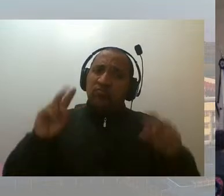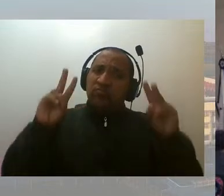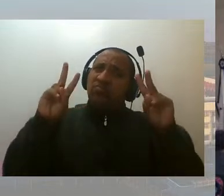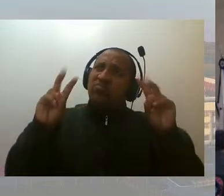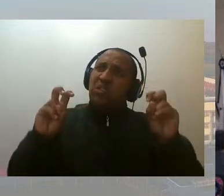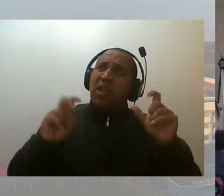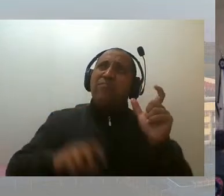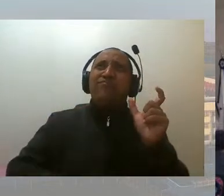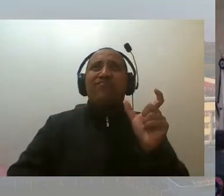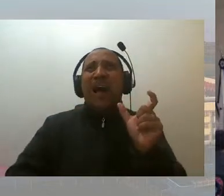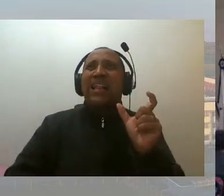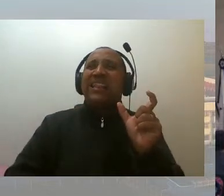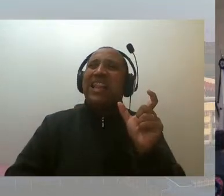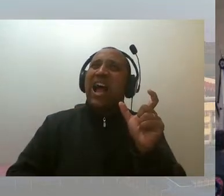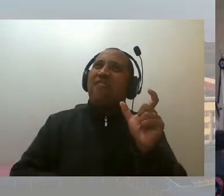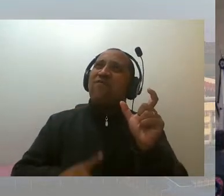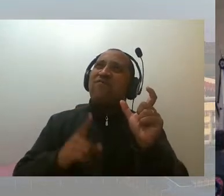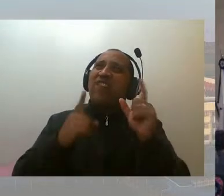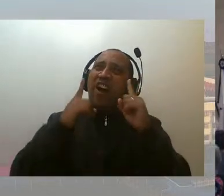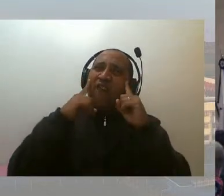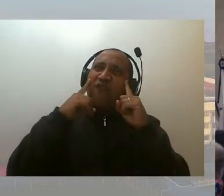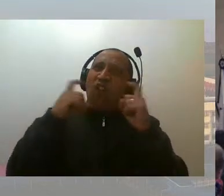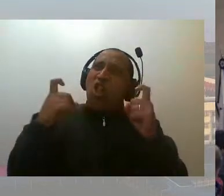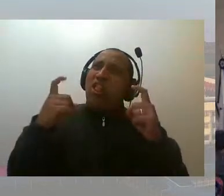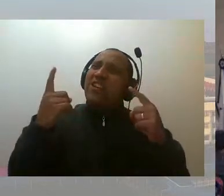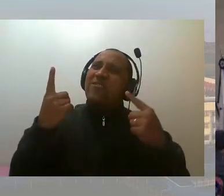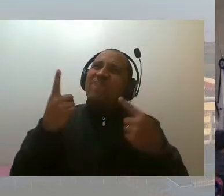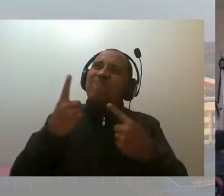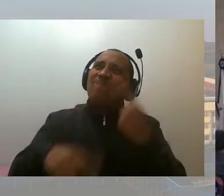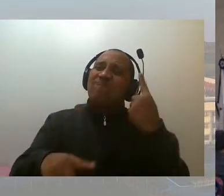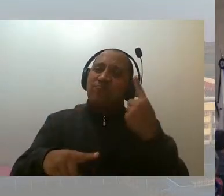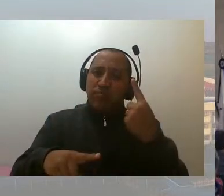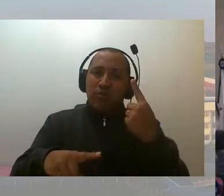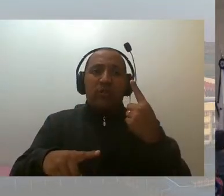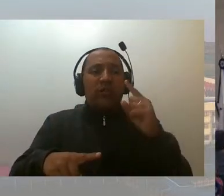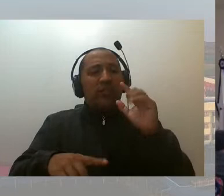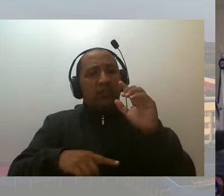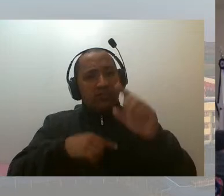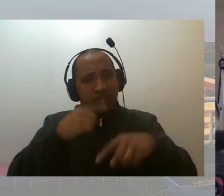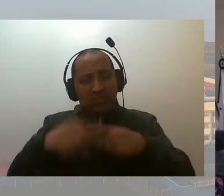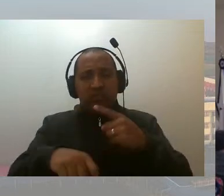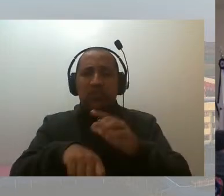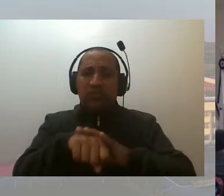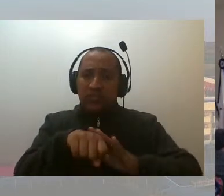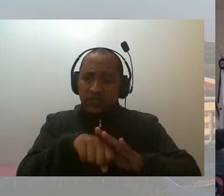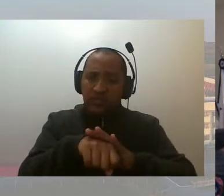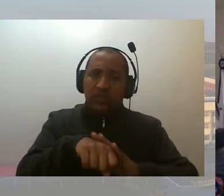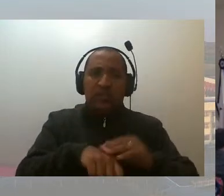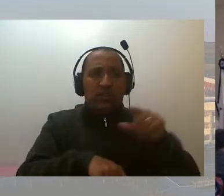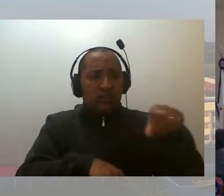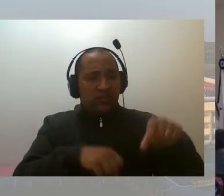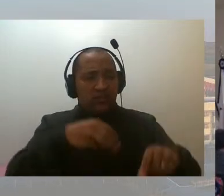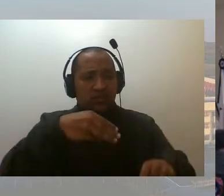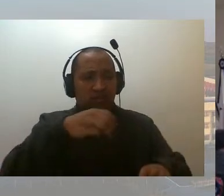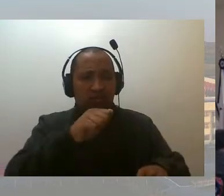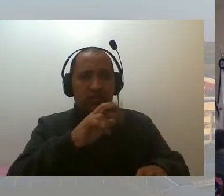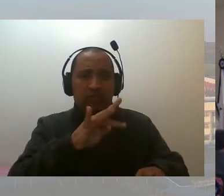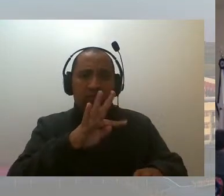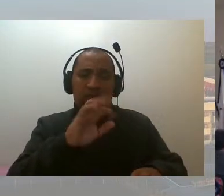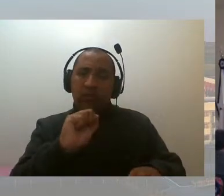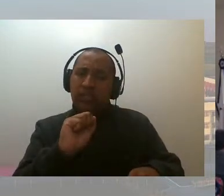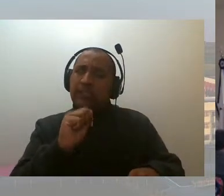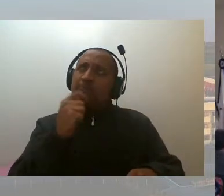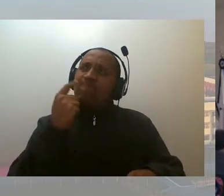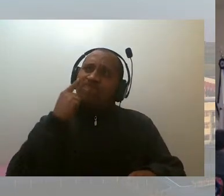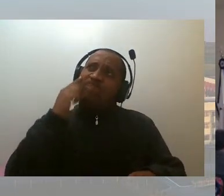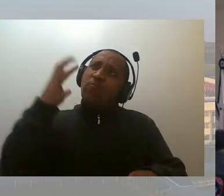violência eu acho que não é apropriado. Mas aí depois, conversei com a Marta, e aí eu